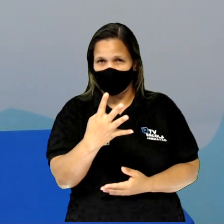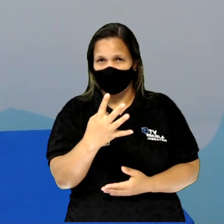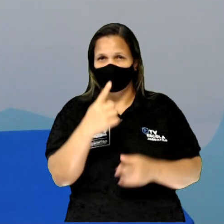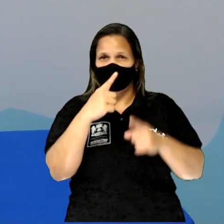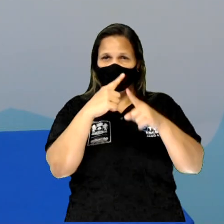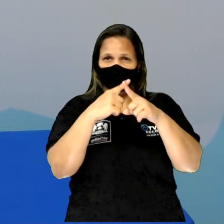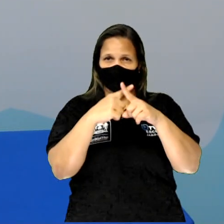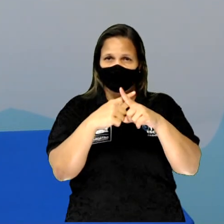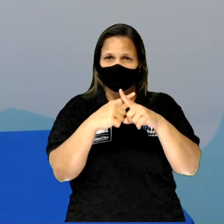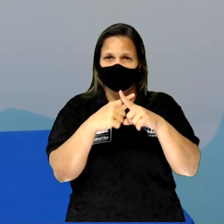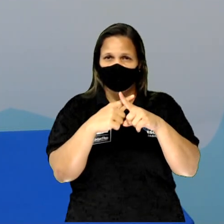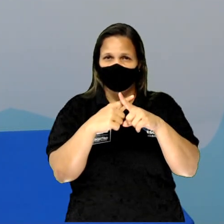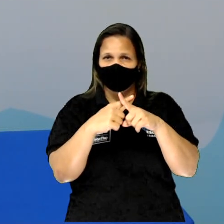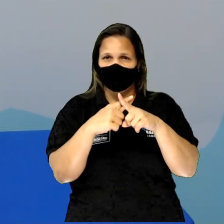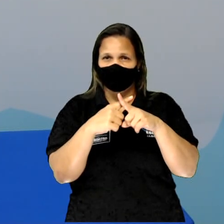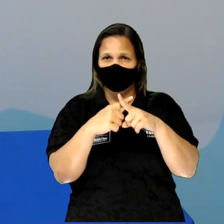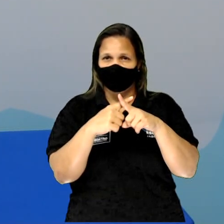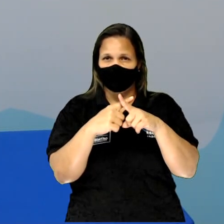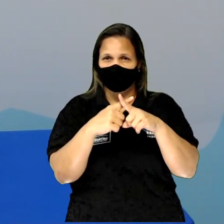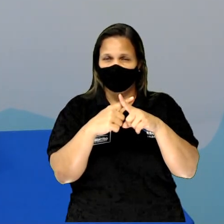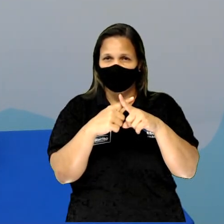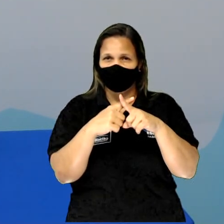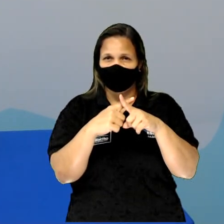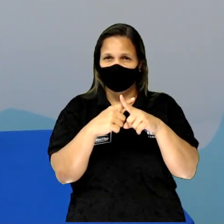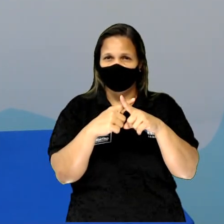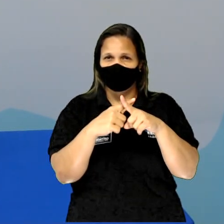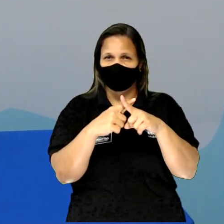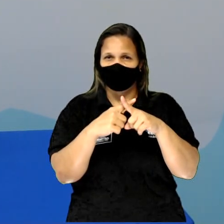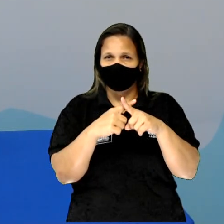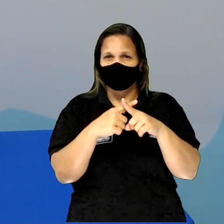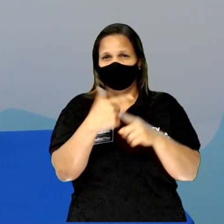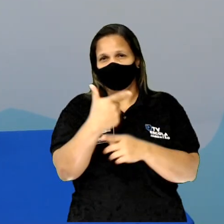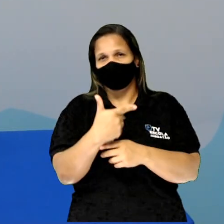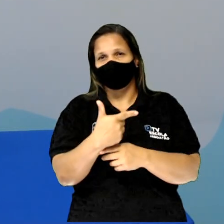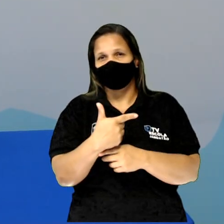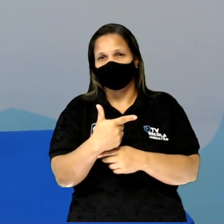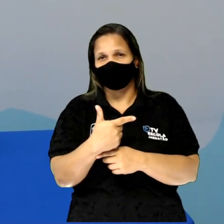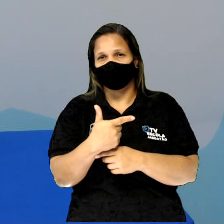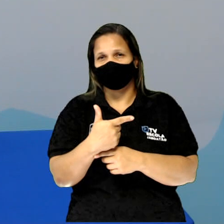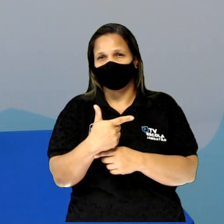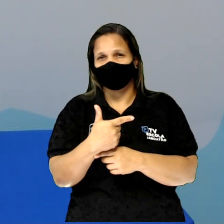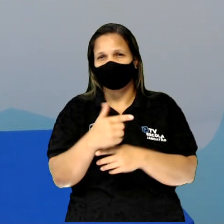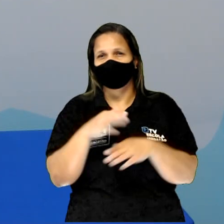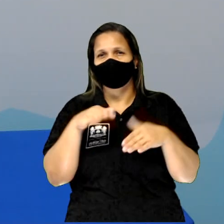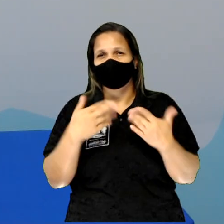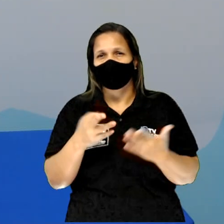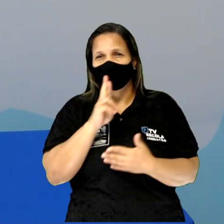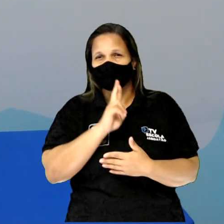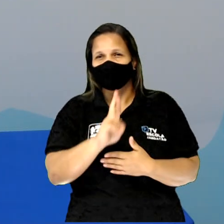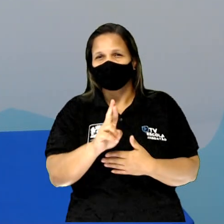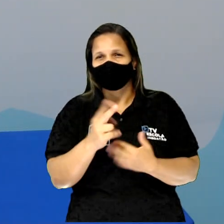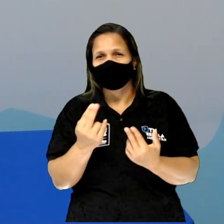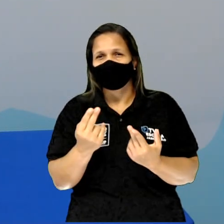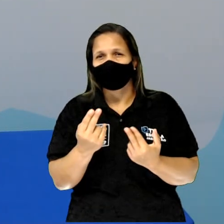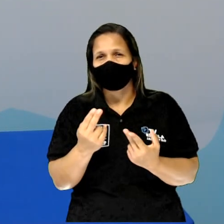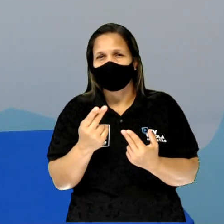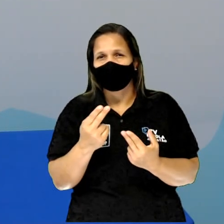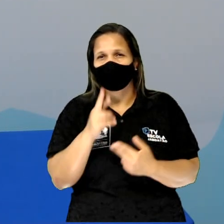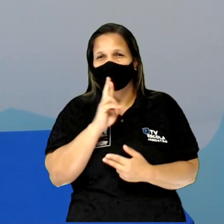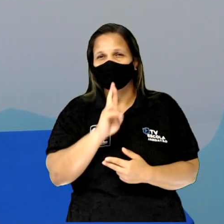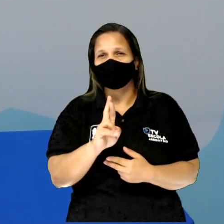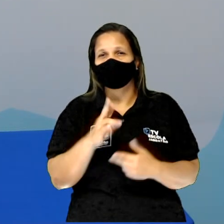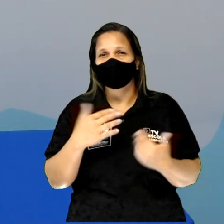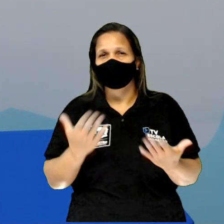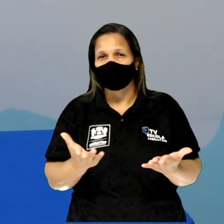vezes apertou o sinal de vezes 2 deu igual aperta igual agora igual